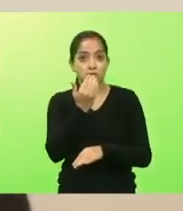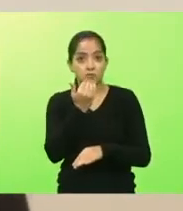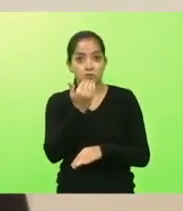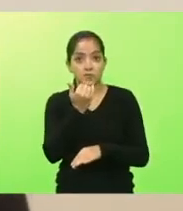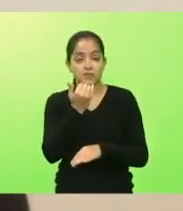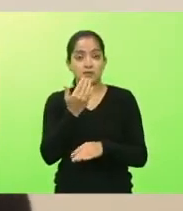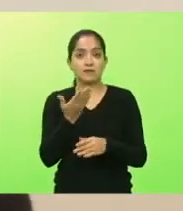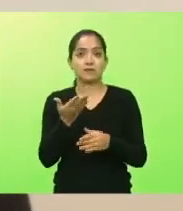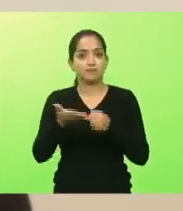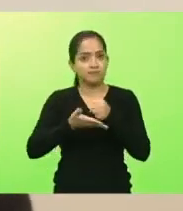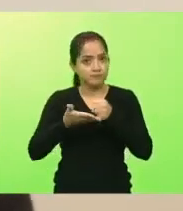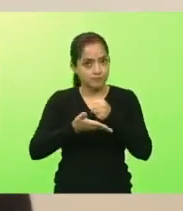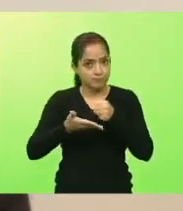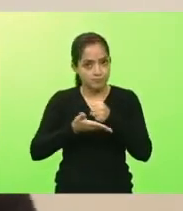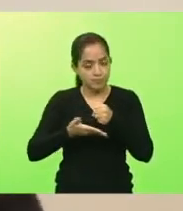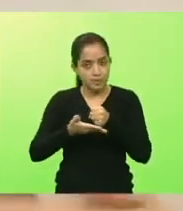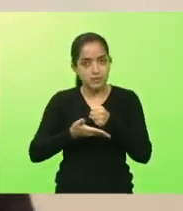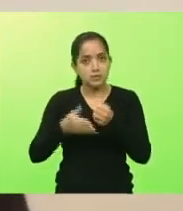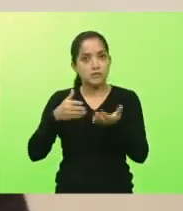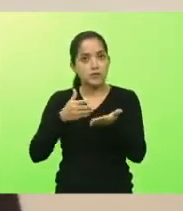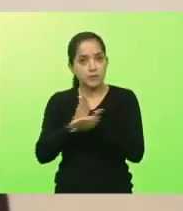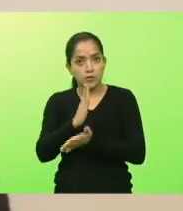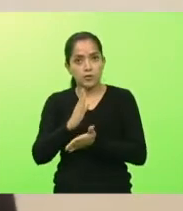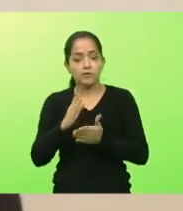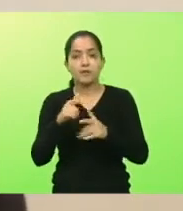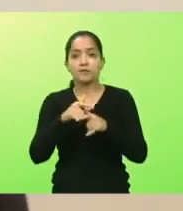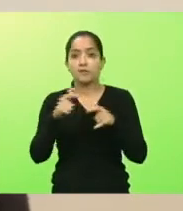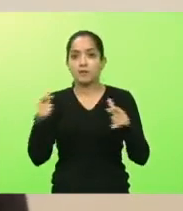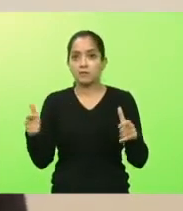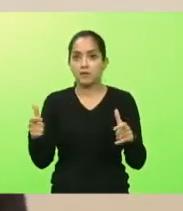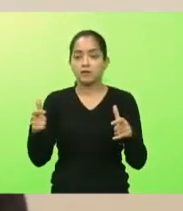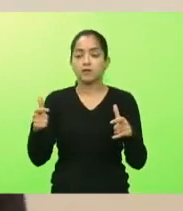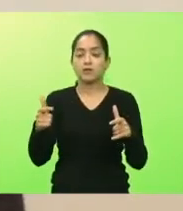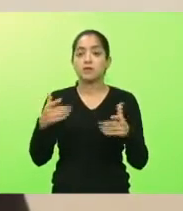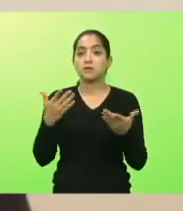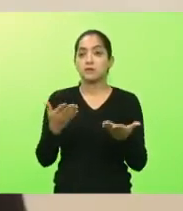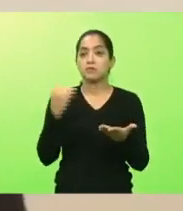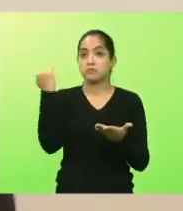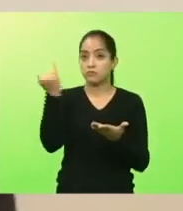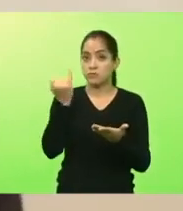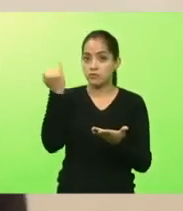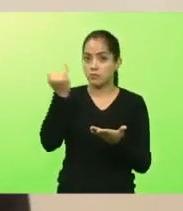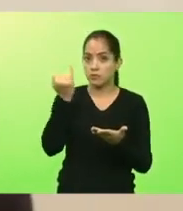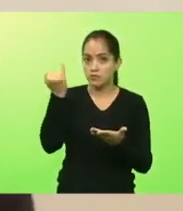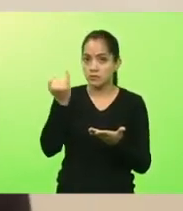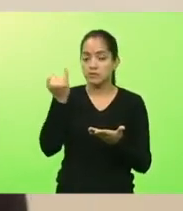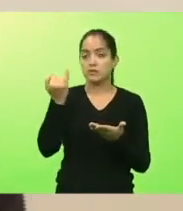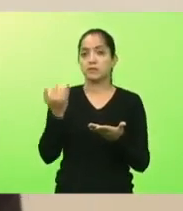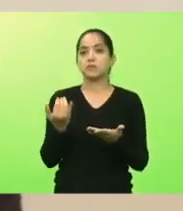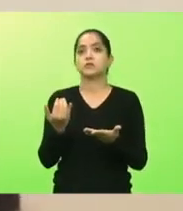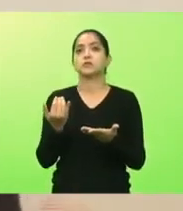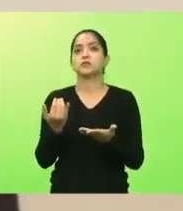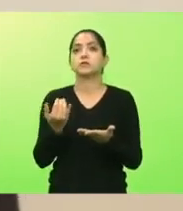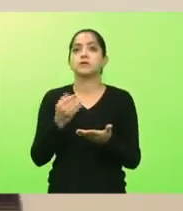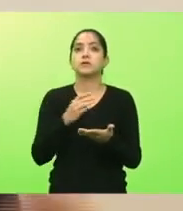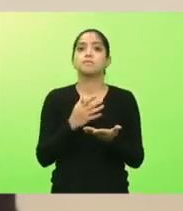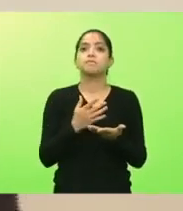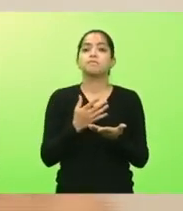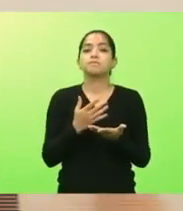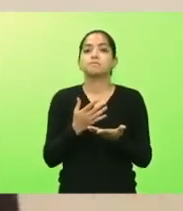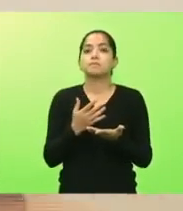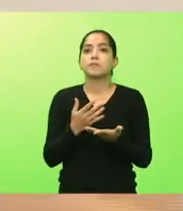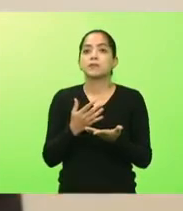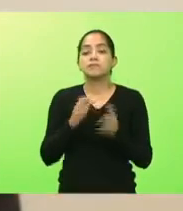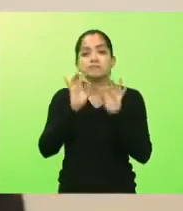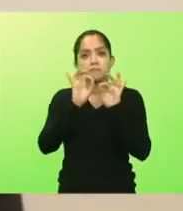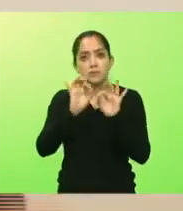por todos os senhores deputados. Importante que o mel hoje faz parte da cesta básica do catarinense e, com